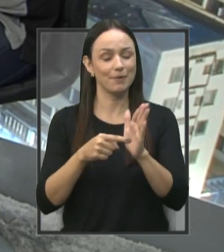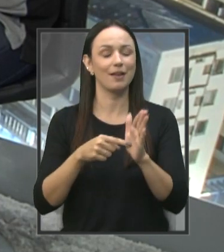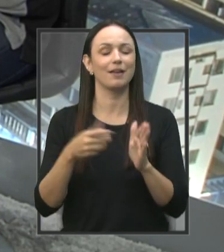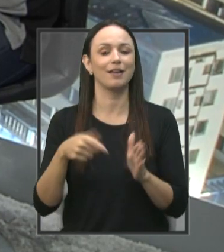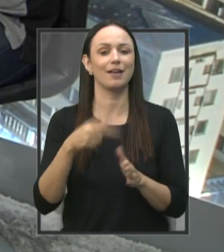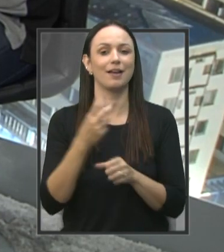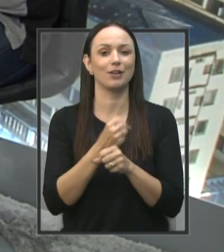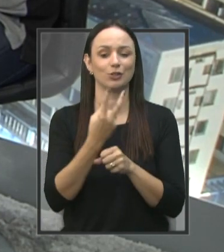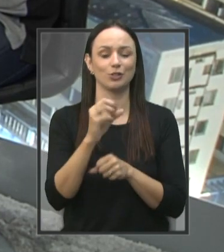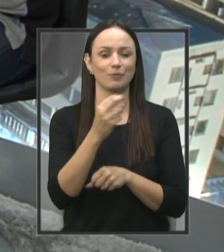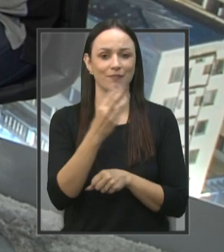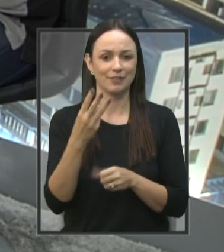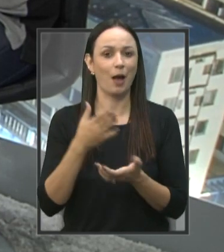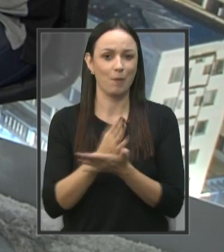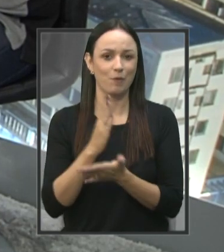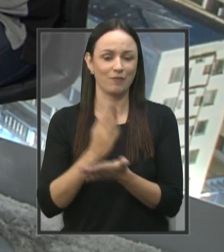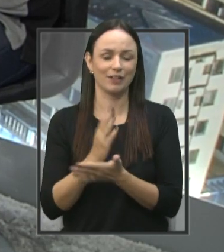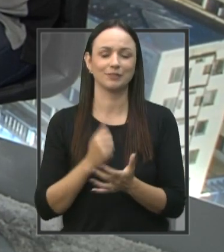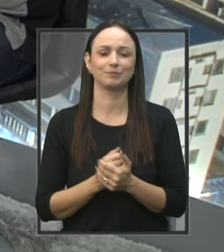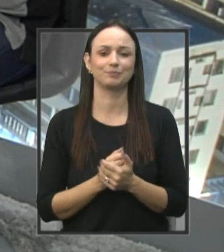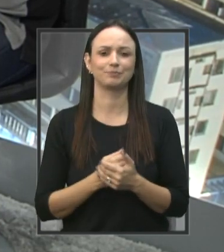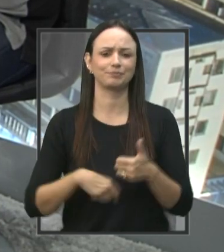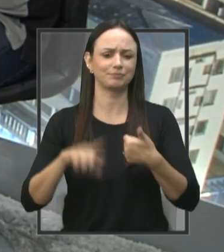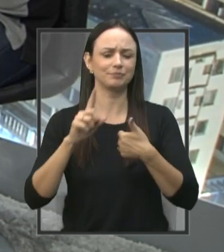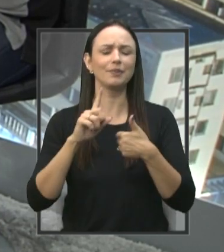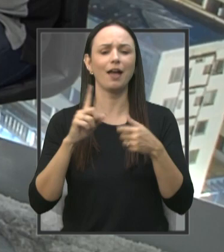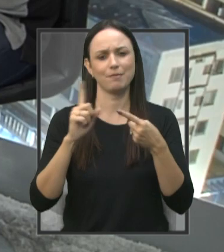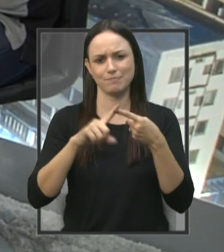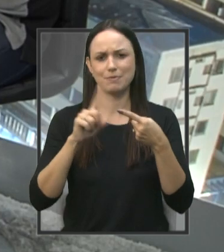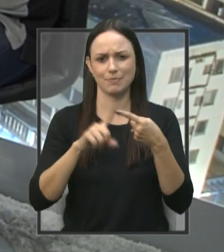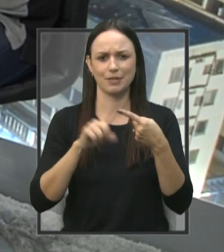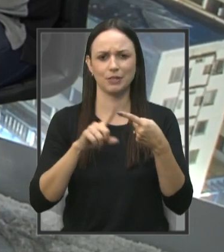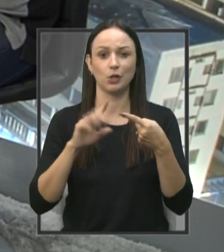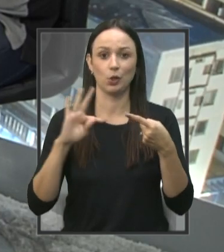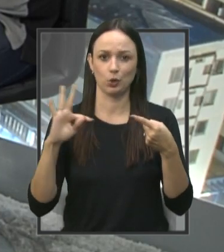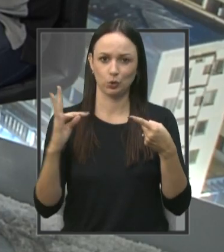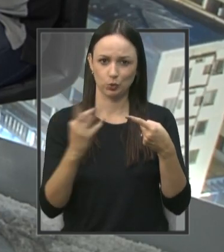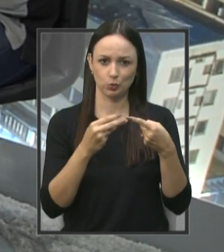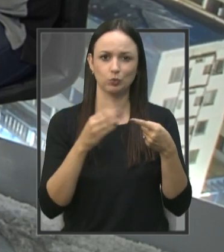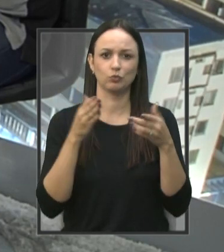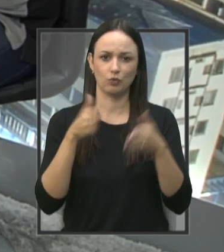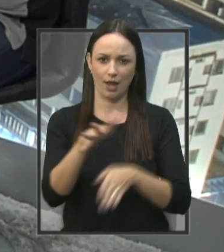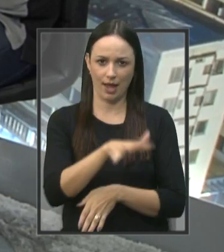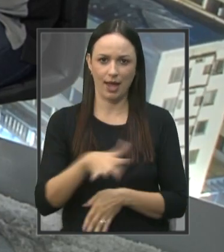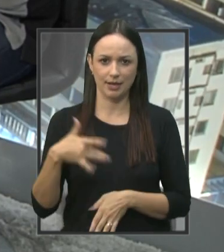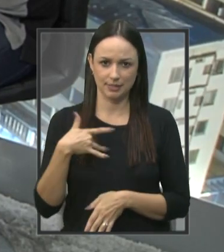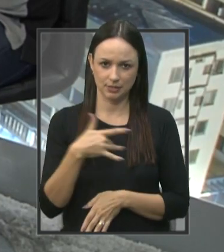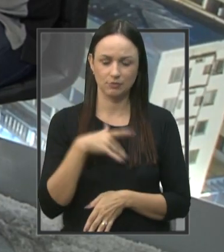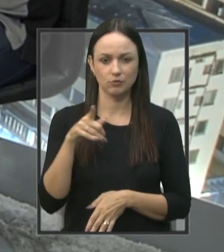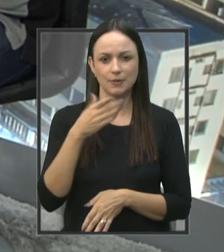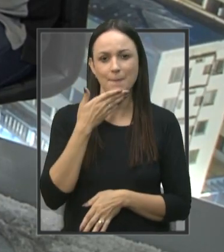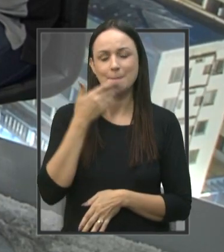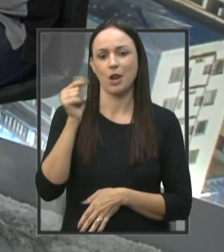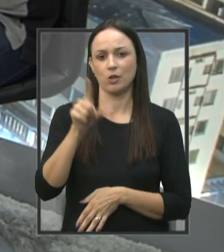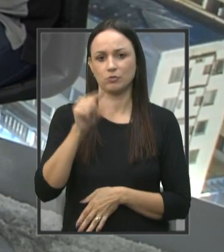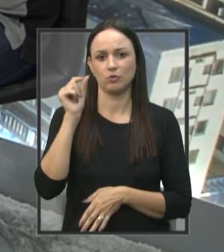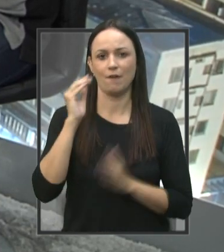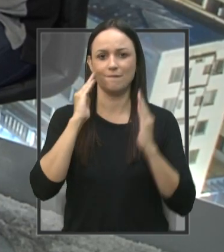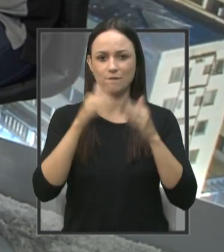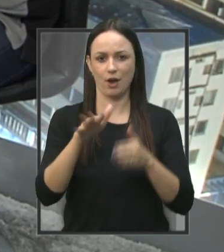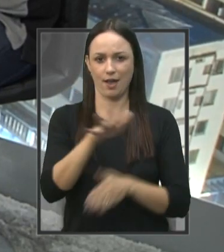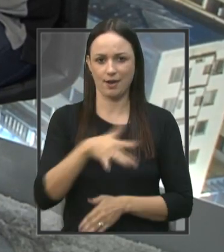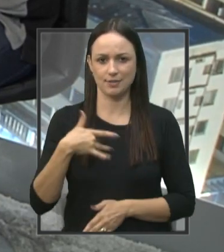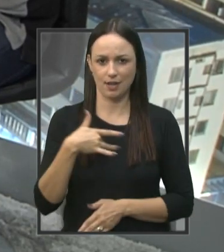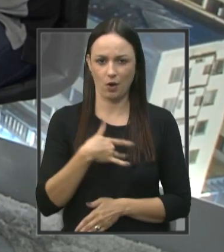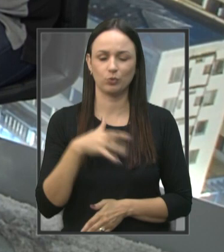orçamento de 2023 e que foram aprovadas. A primeira delas, né, todas, aliás, são destinadas à área da saúde. O senhor preferiu dar essa atenção.